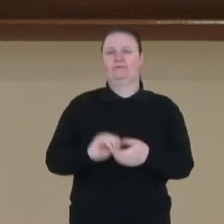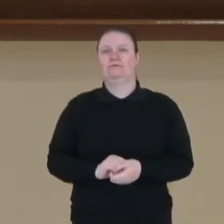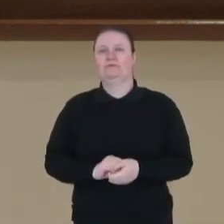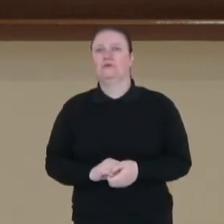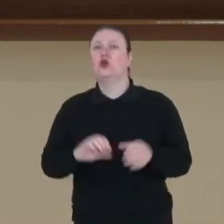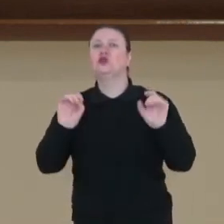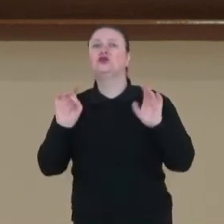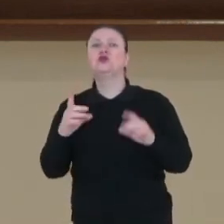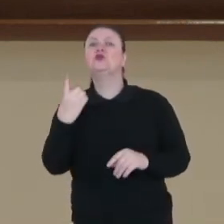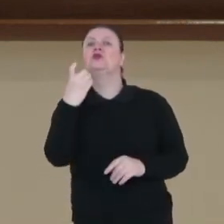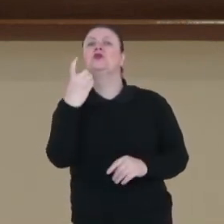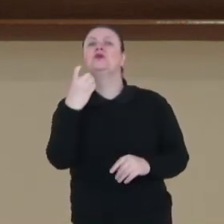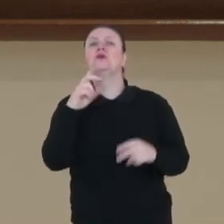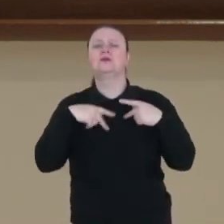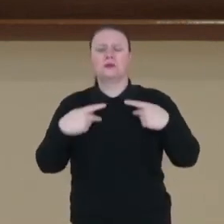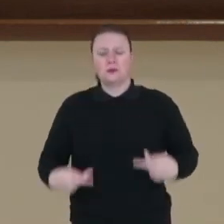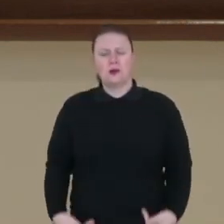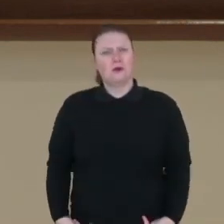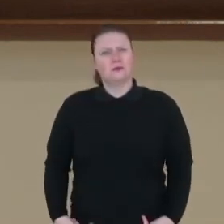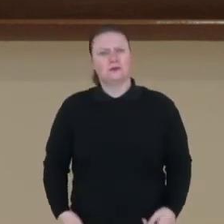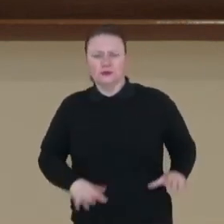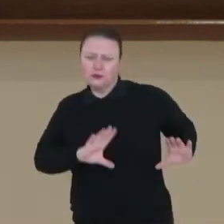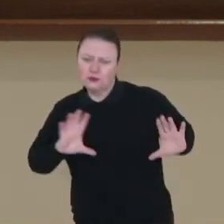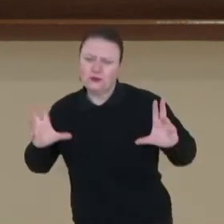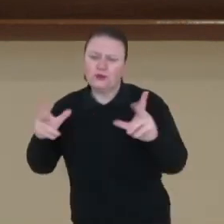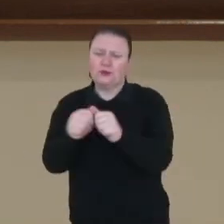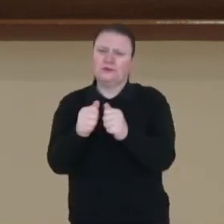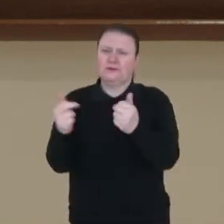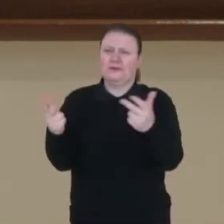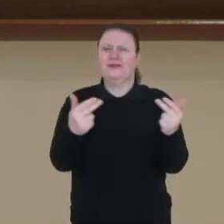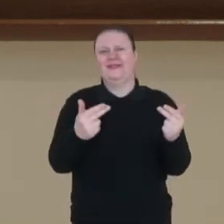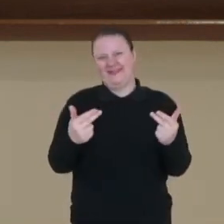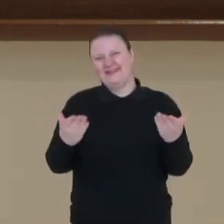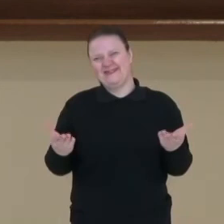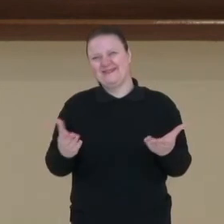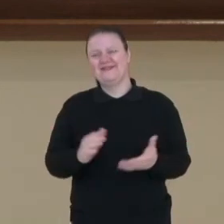existe uma raça humana, né? Não existem diversas